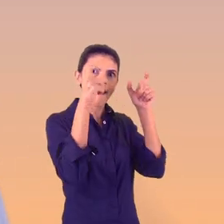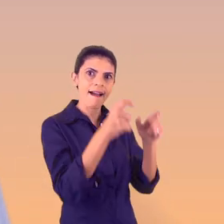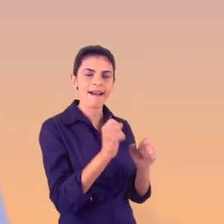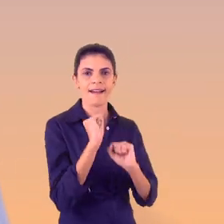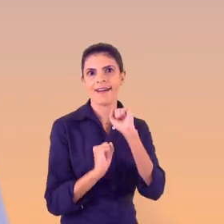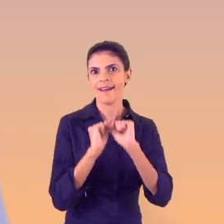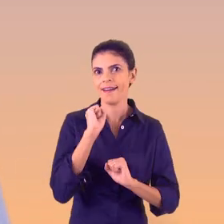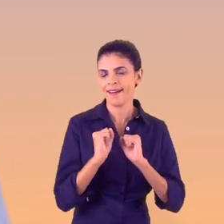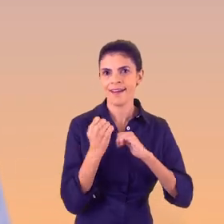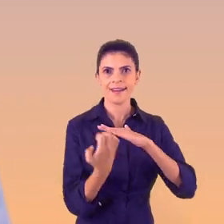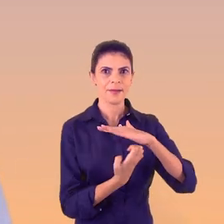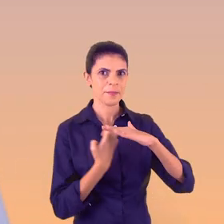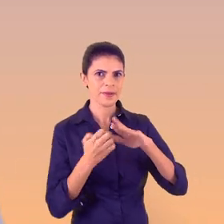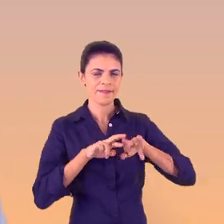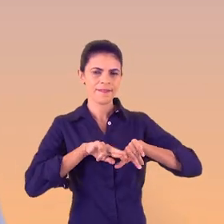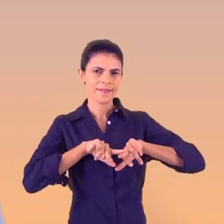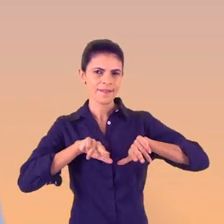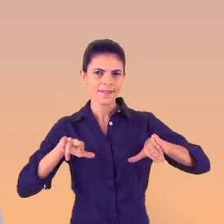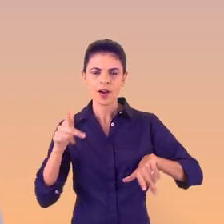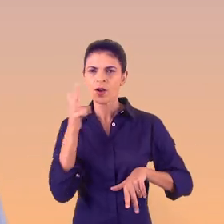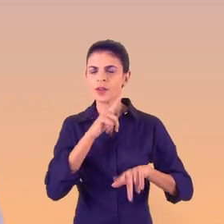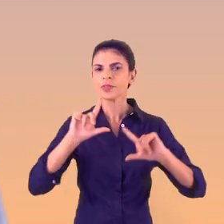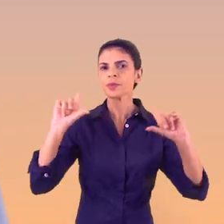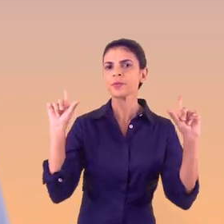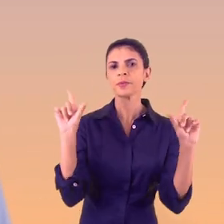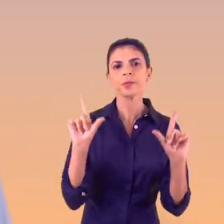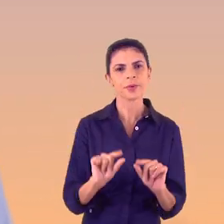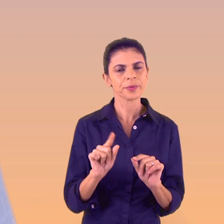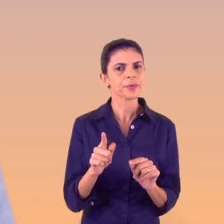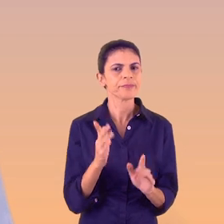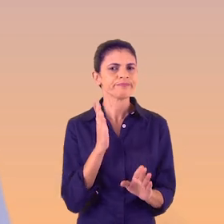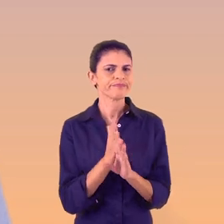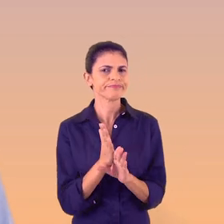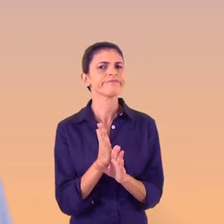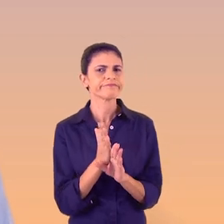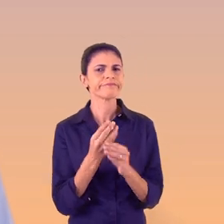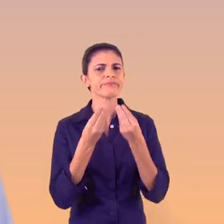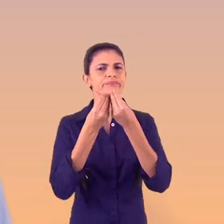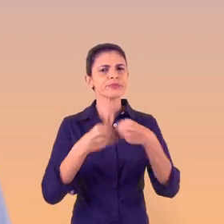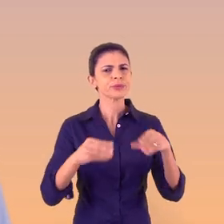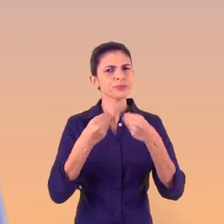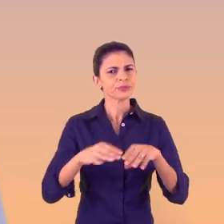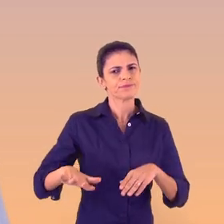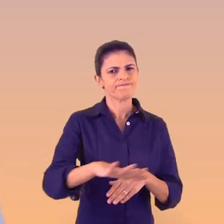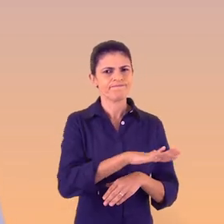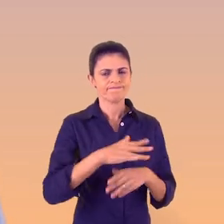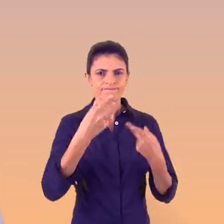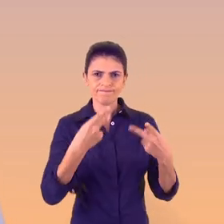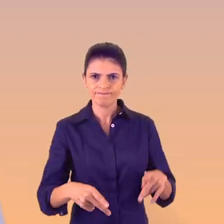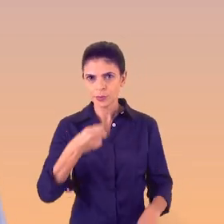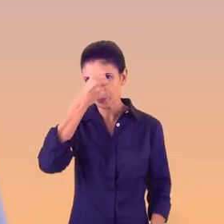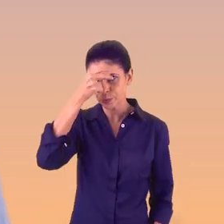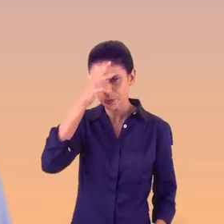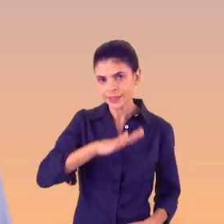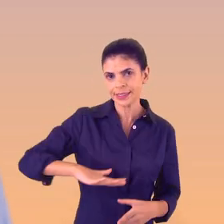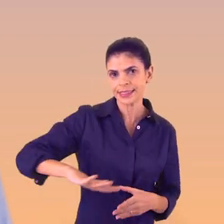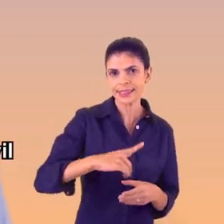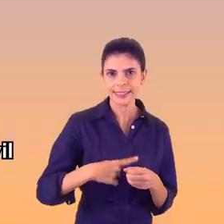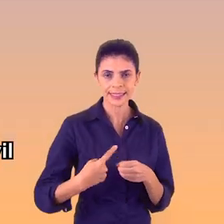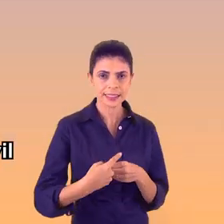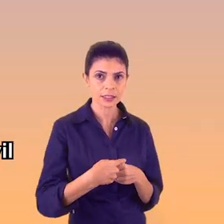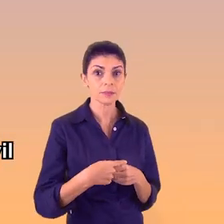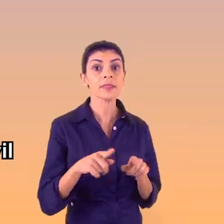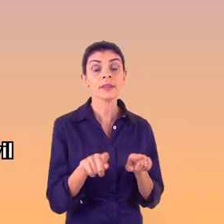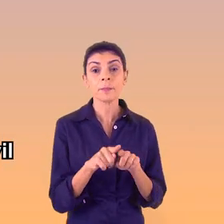atrair indústrias, empresas e assim minimizar esse problema que tem afetado e muito o nosso